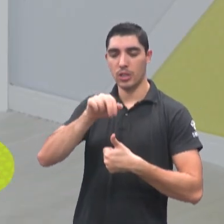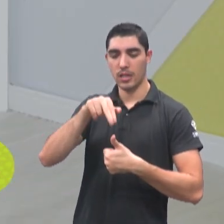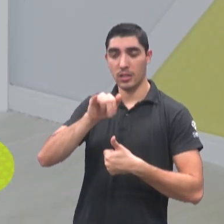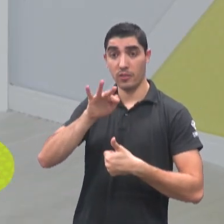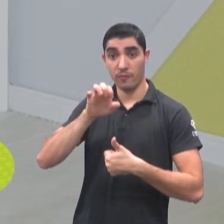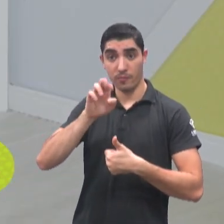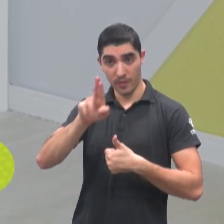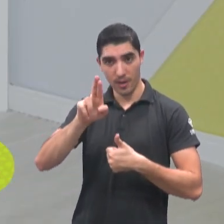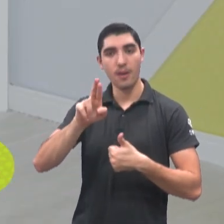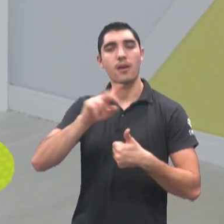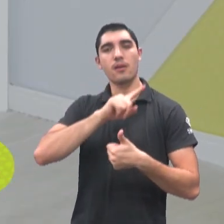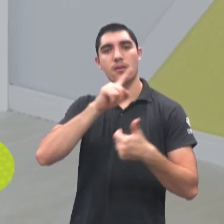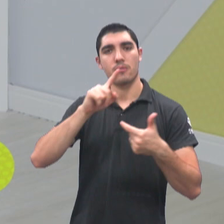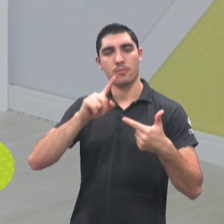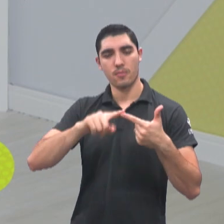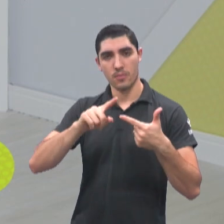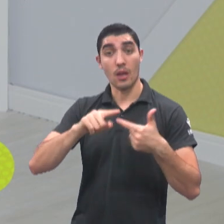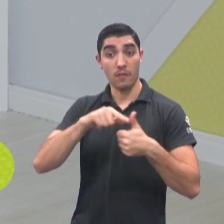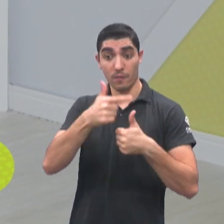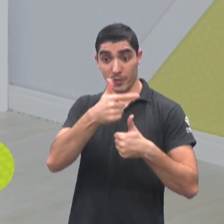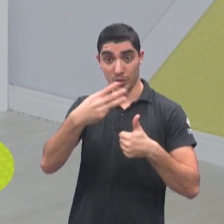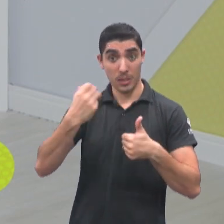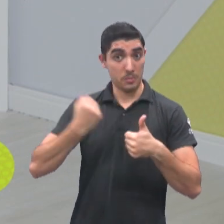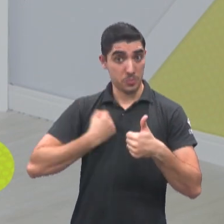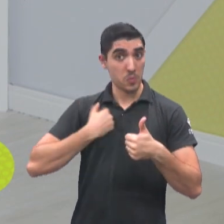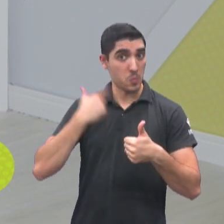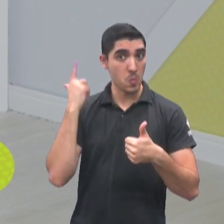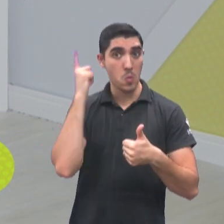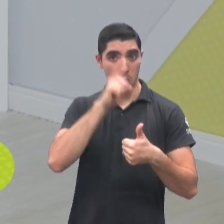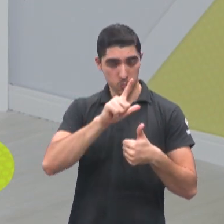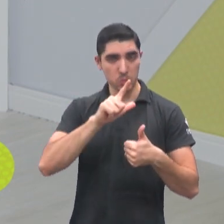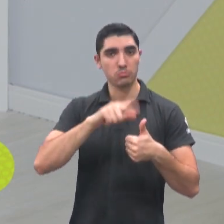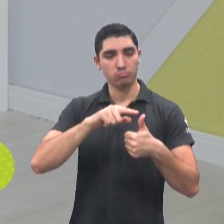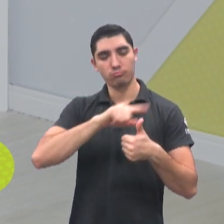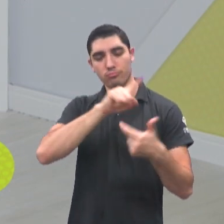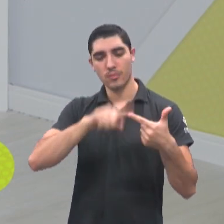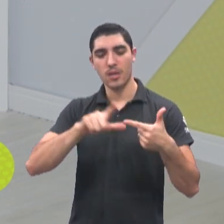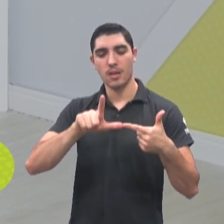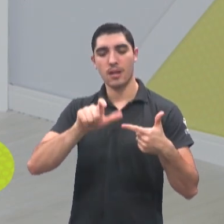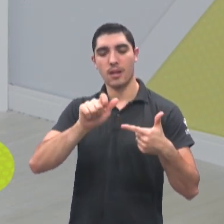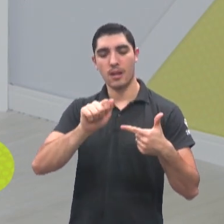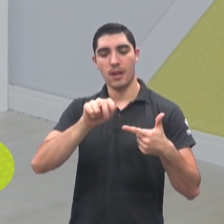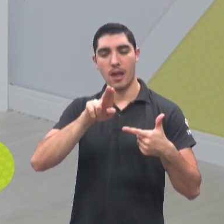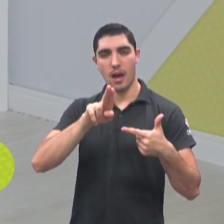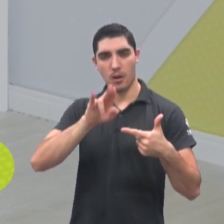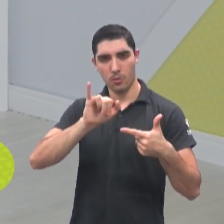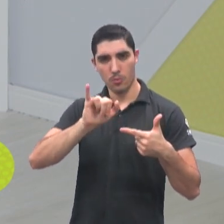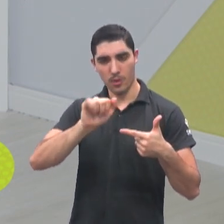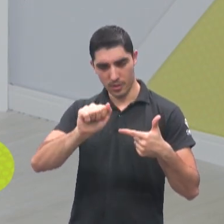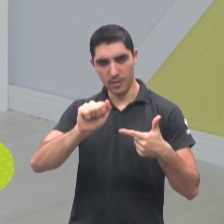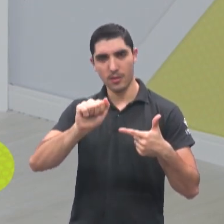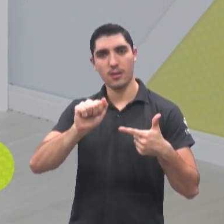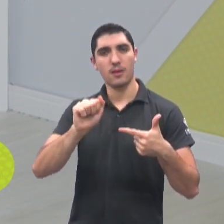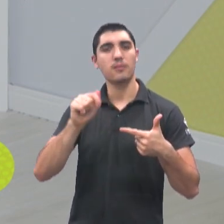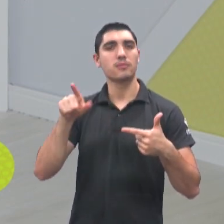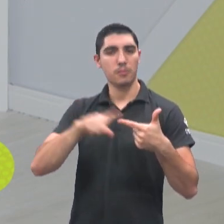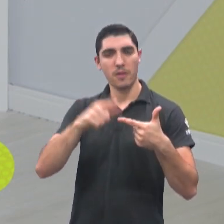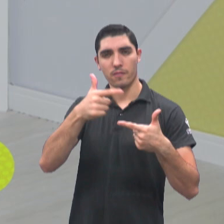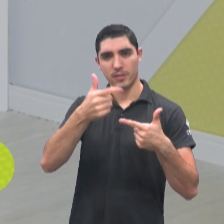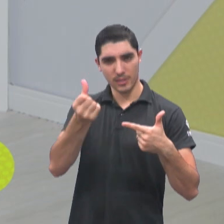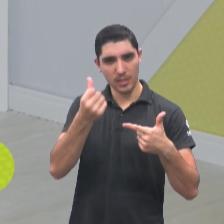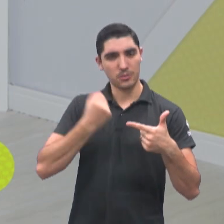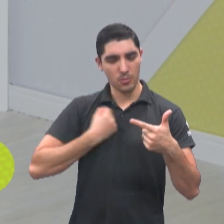rebotes e 3 assistências, foi a cestinha do São José e da partida, seguido pela Lau Isaías, 17 pontos e 6 rebotes, e a Manuela